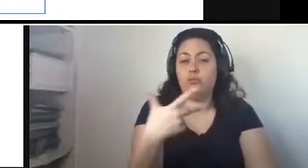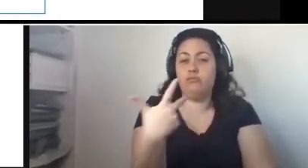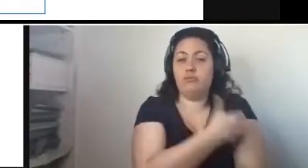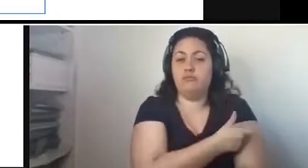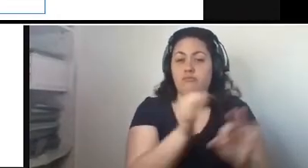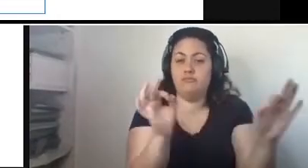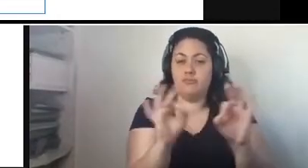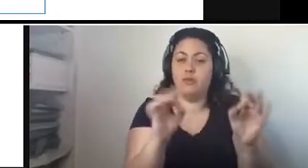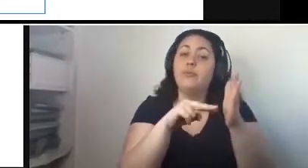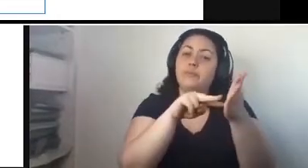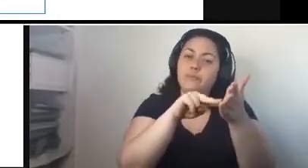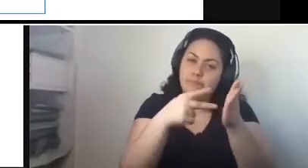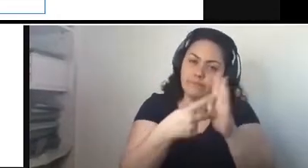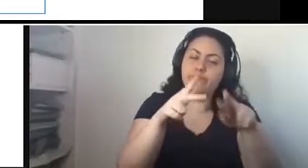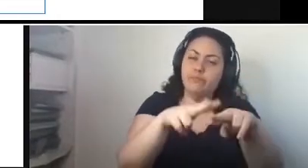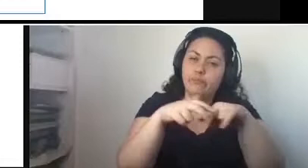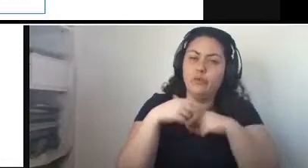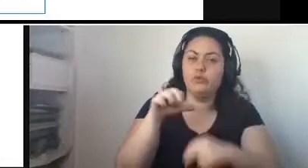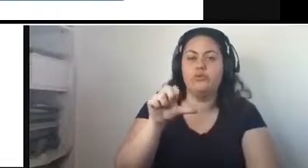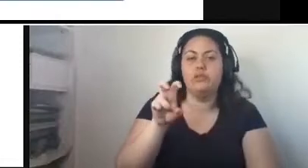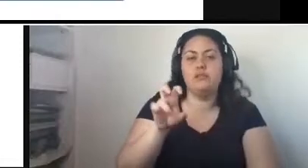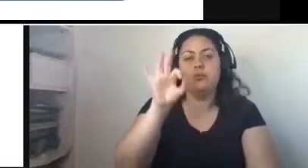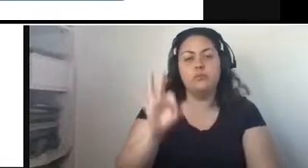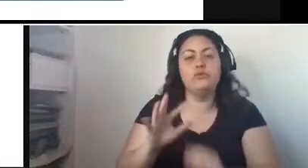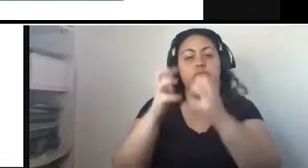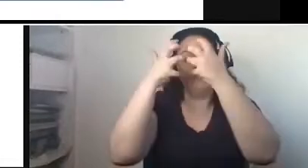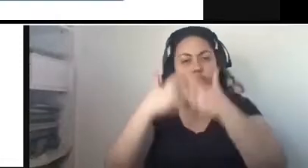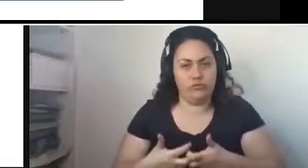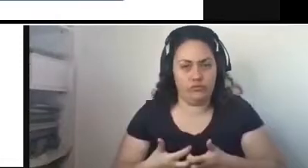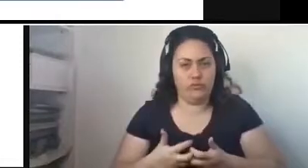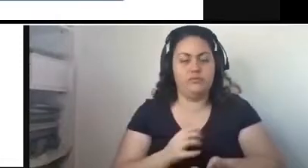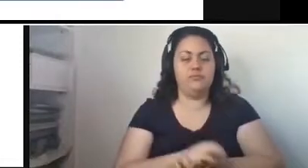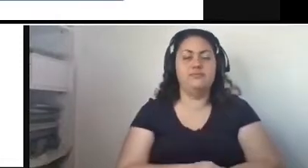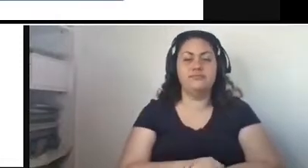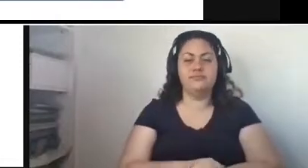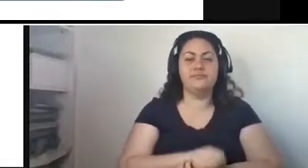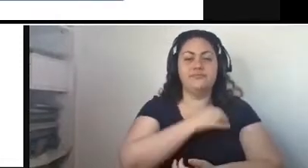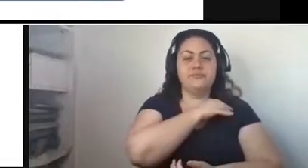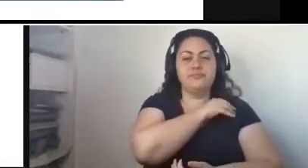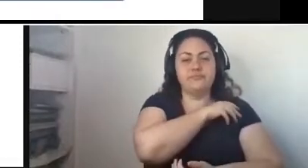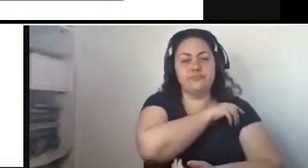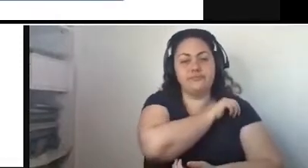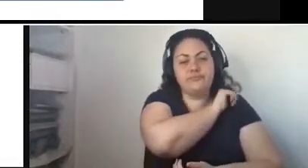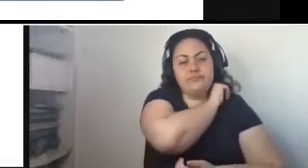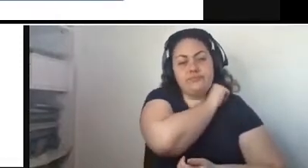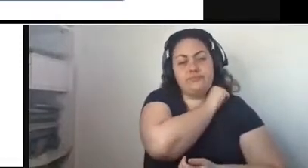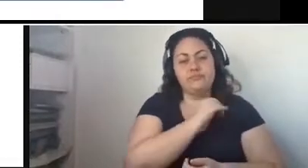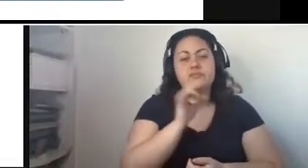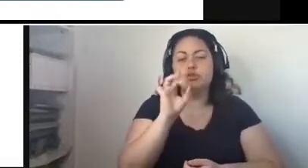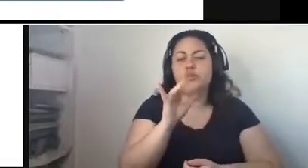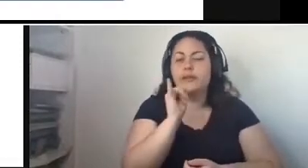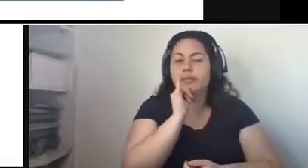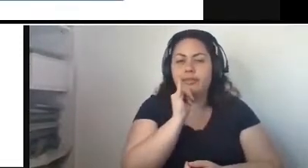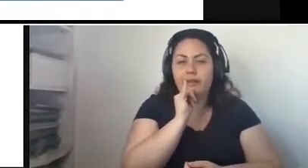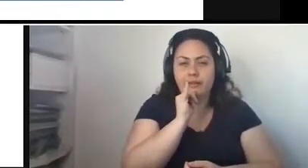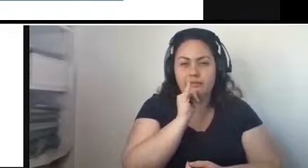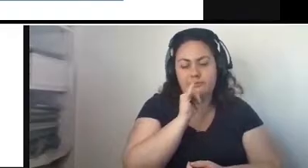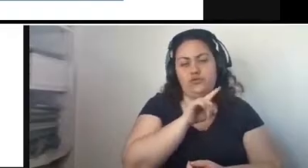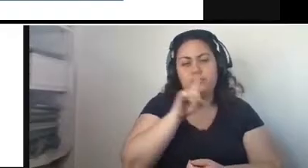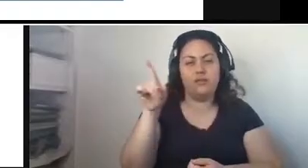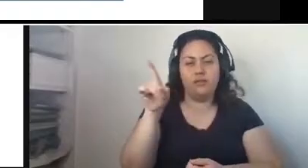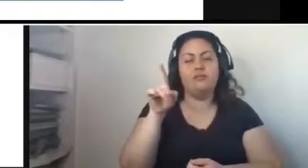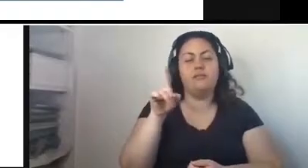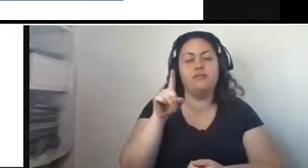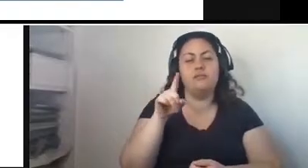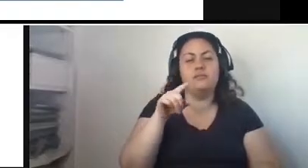significa 95% de eficácia. Fazendo uma simulação para a Nova Zelândia, com base numa